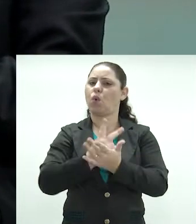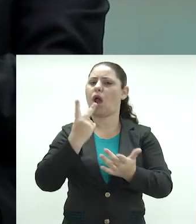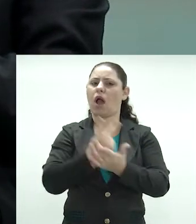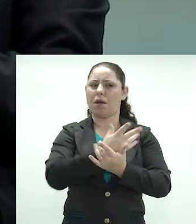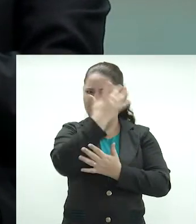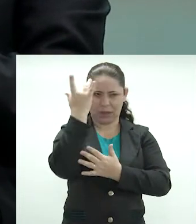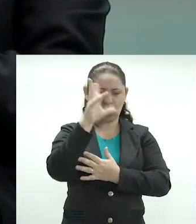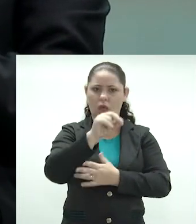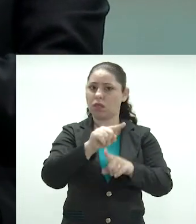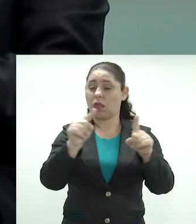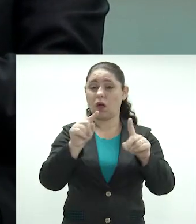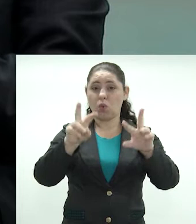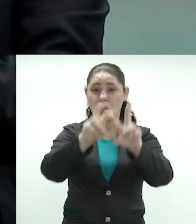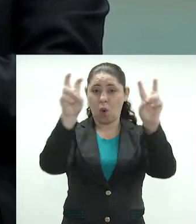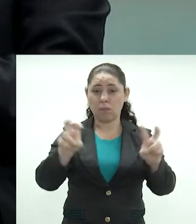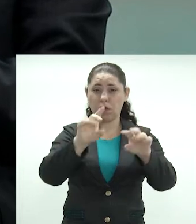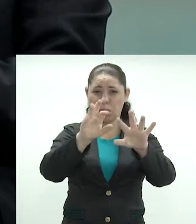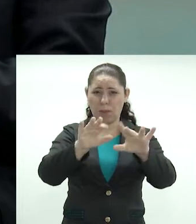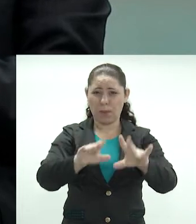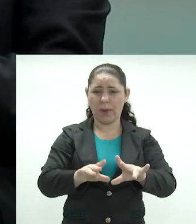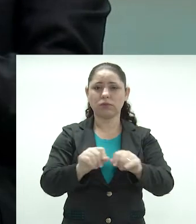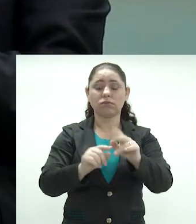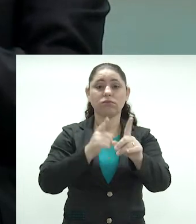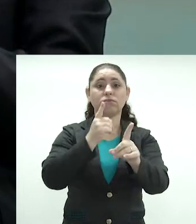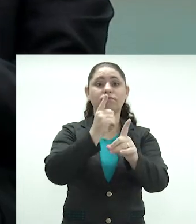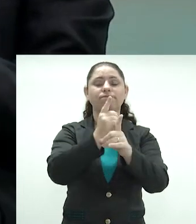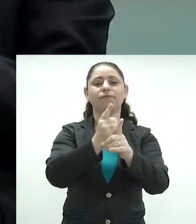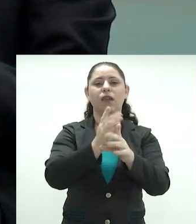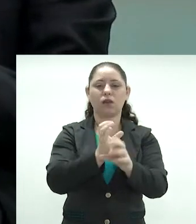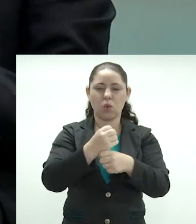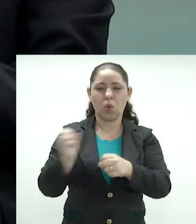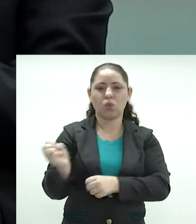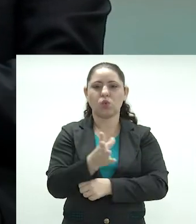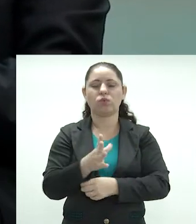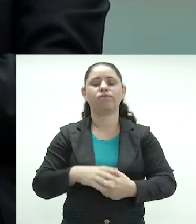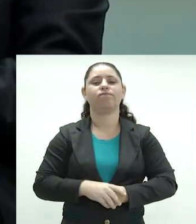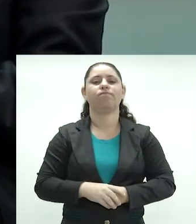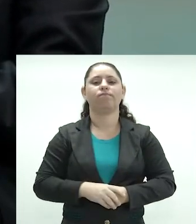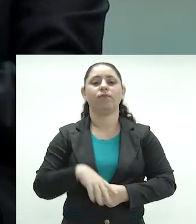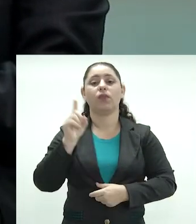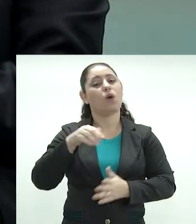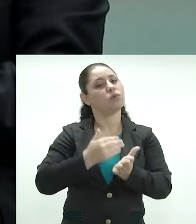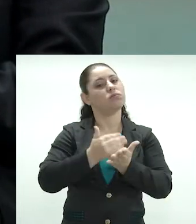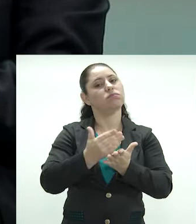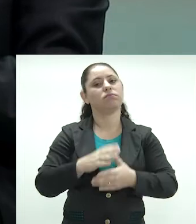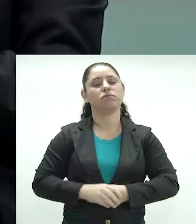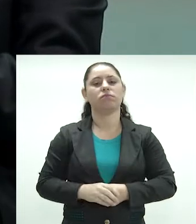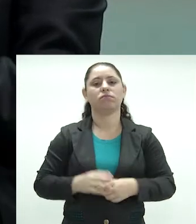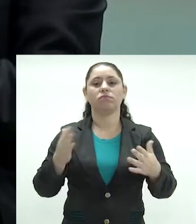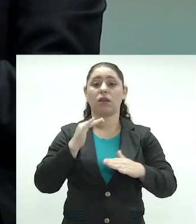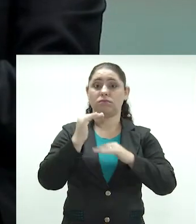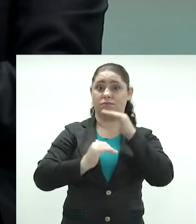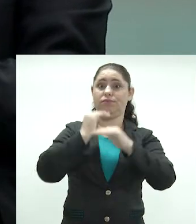suja. Não eram mais servidores que fizeram busca, foi a inteligência artificial de programas que nós elaboramos no nosso laboratório de inovação.